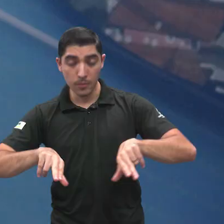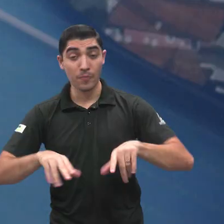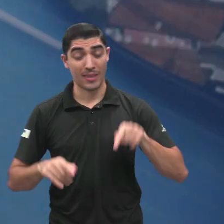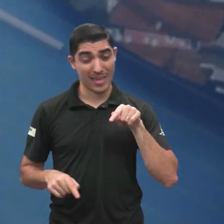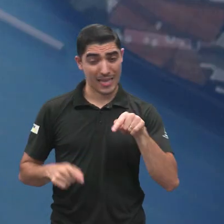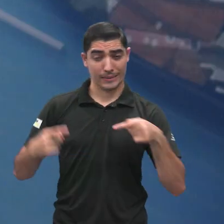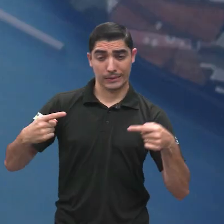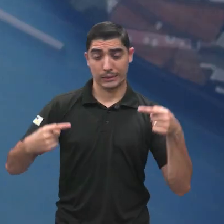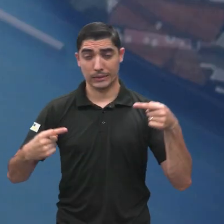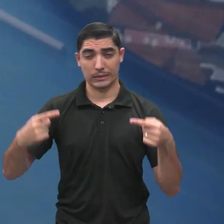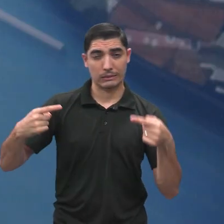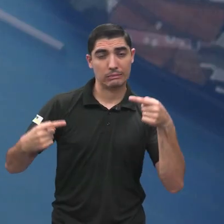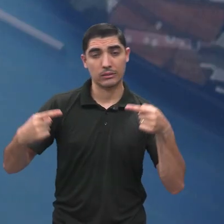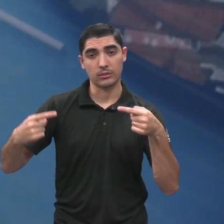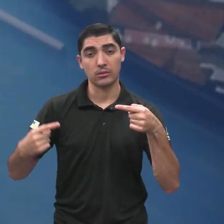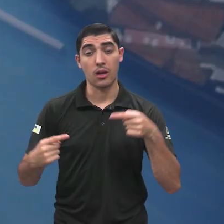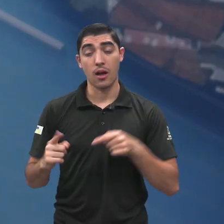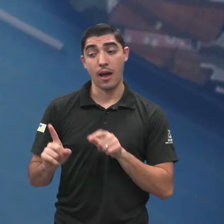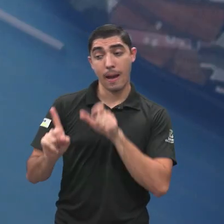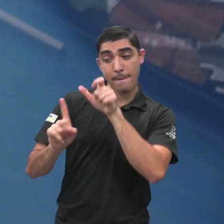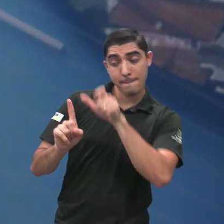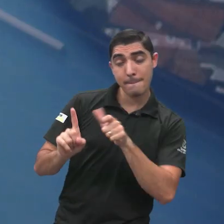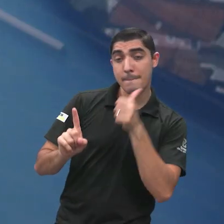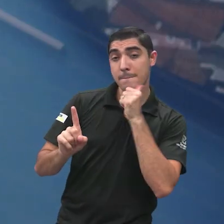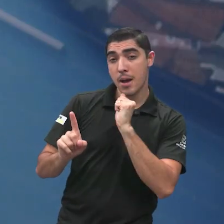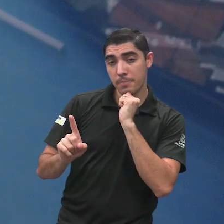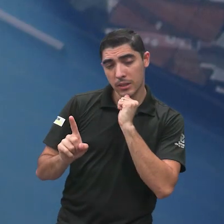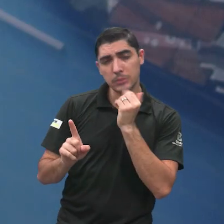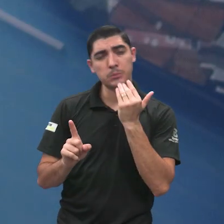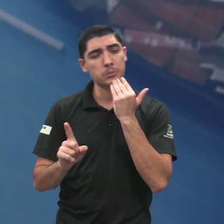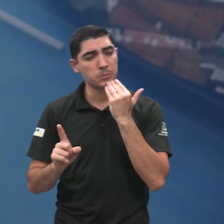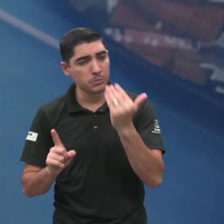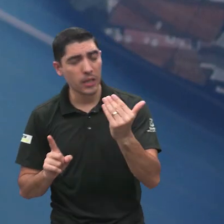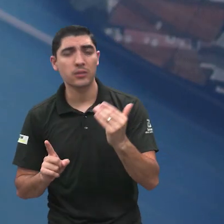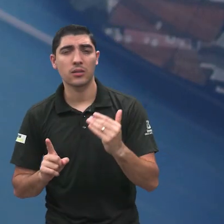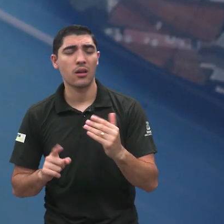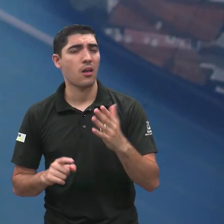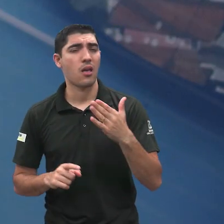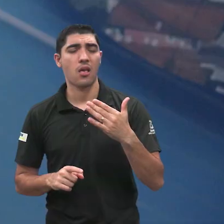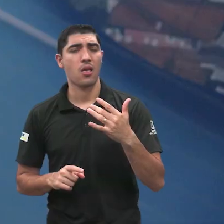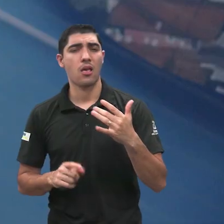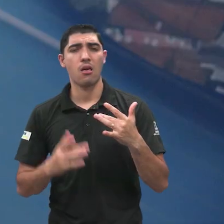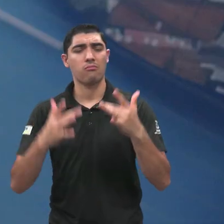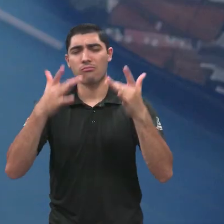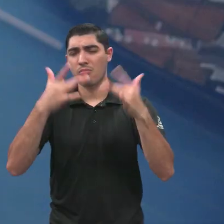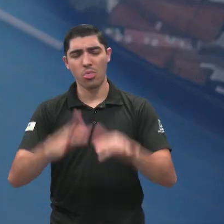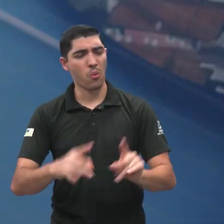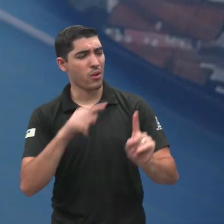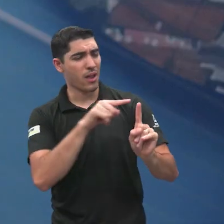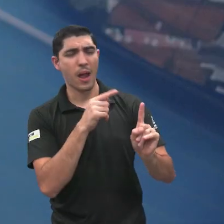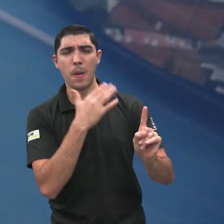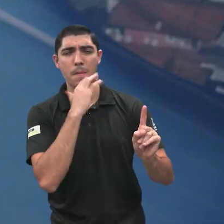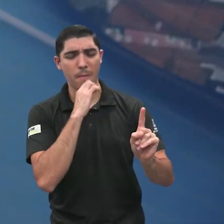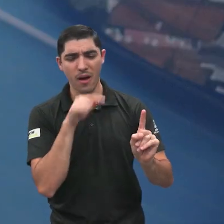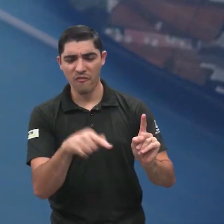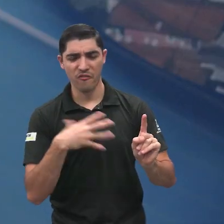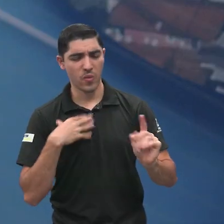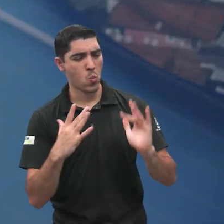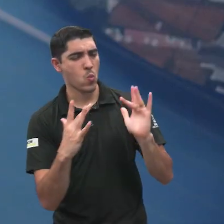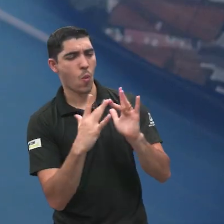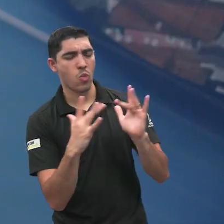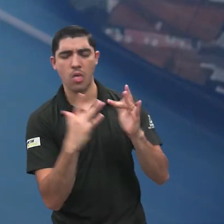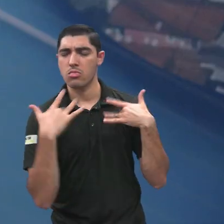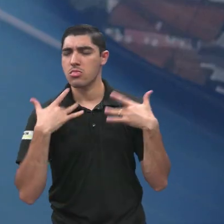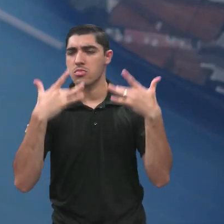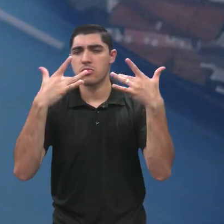das vezes as mães pedem para que não haja mais convivência com aquele pai, né? Então,